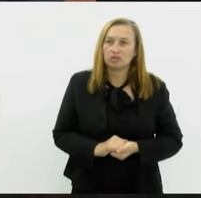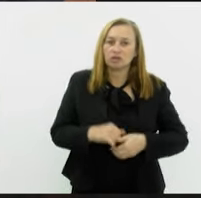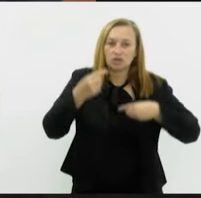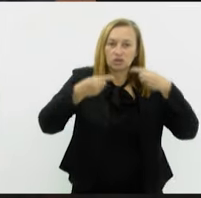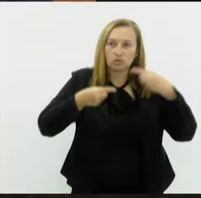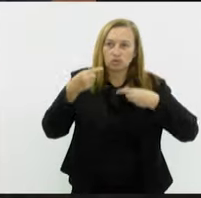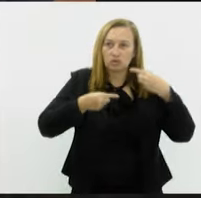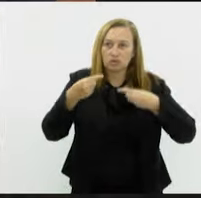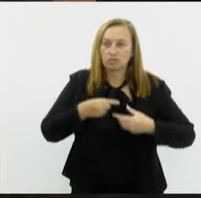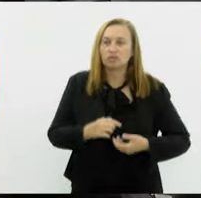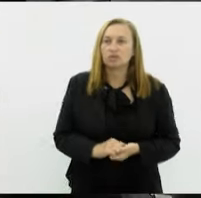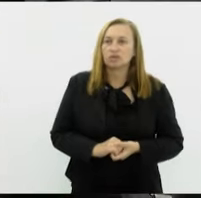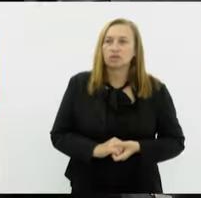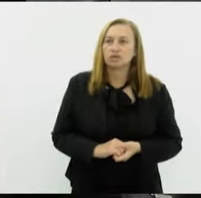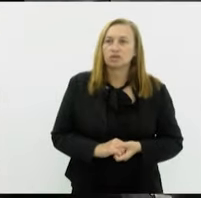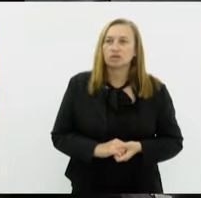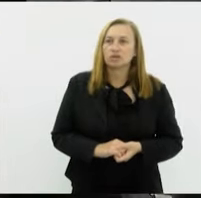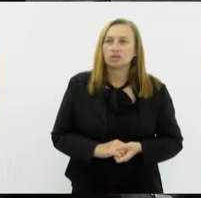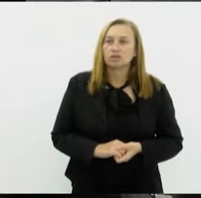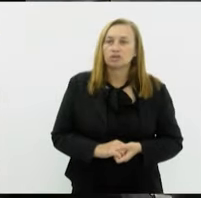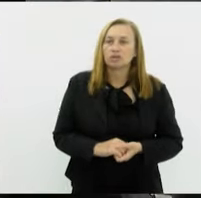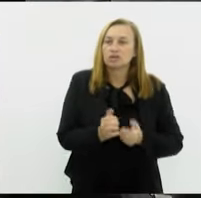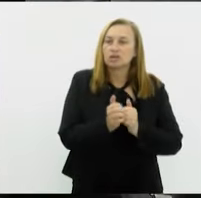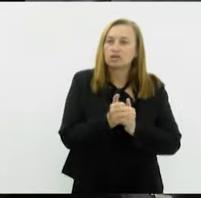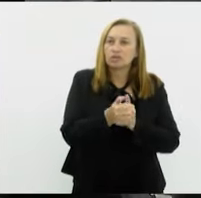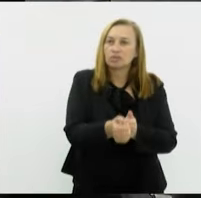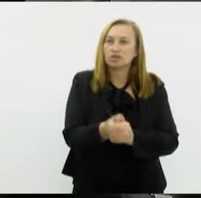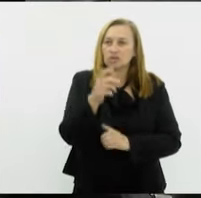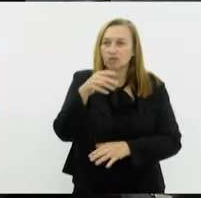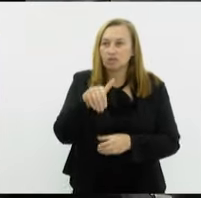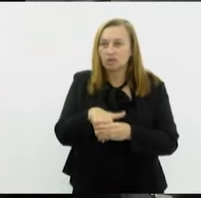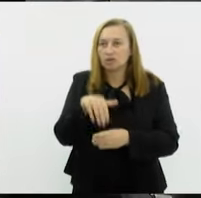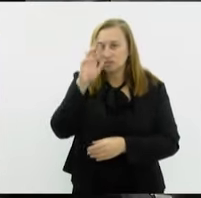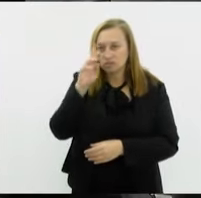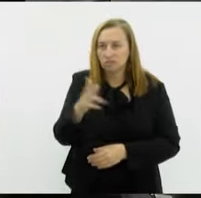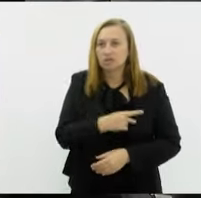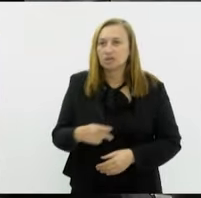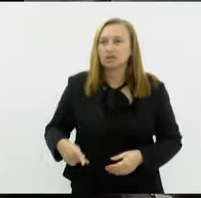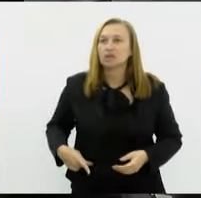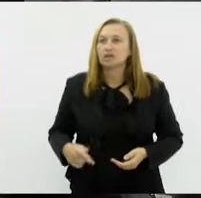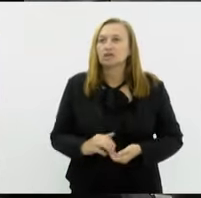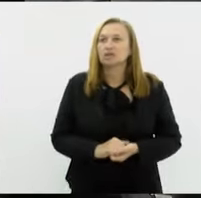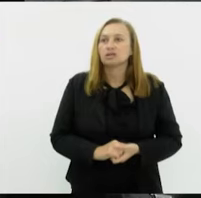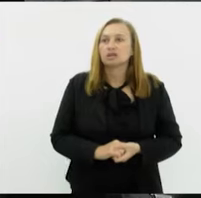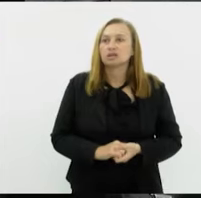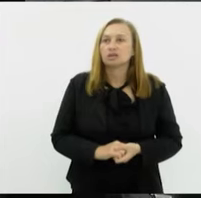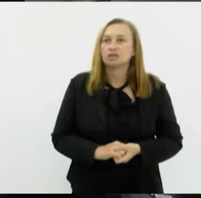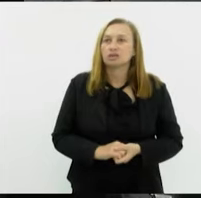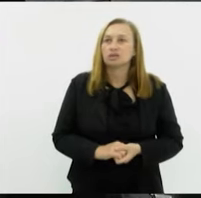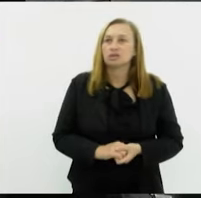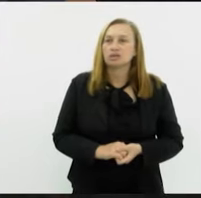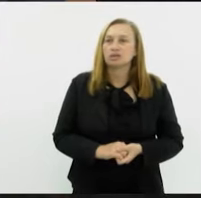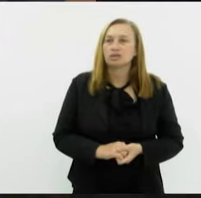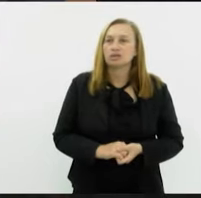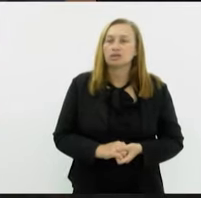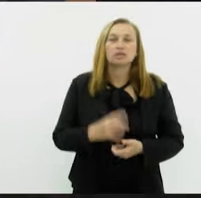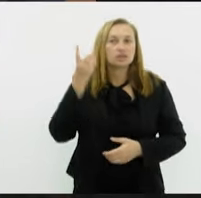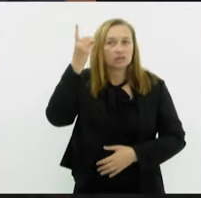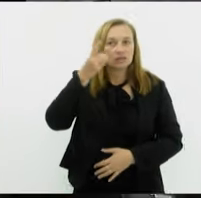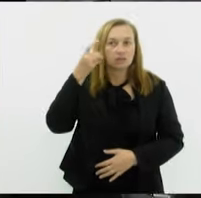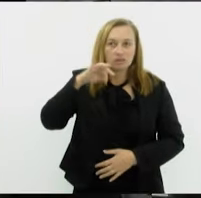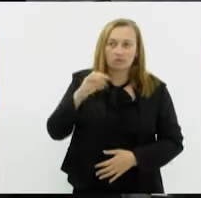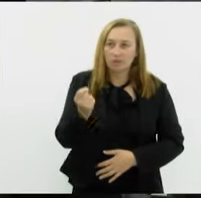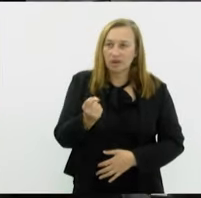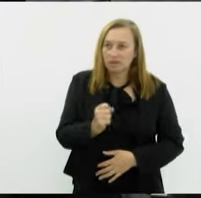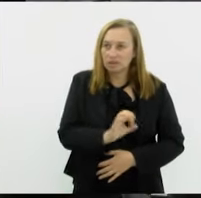discussão. Questão de ordem, presidente. Queria encaminhar o voto também, presidente. Questão de ordem. Deputada Marta Rocha, por